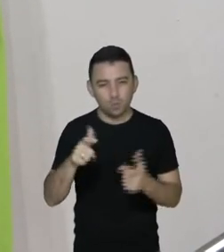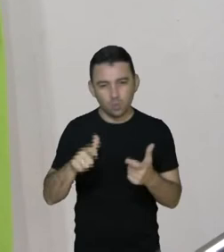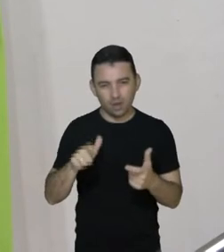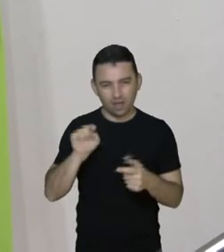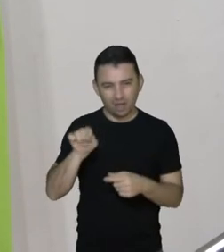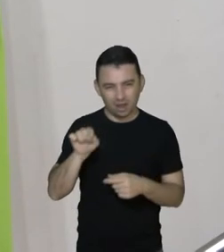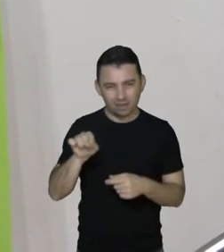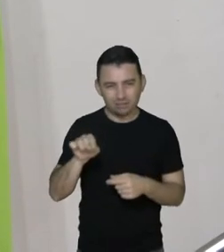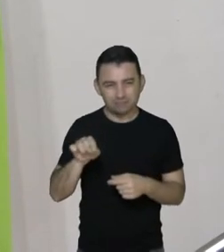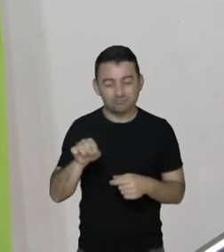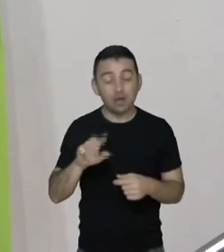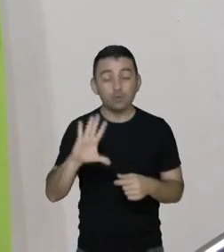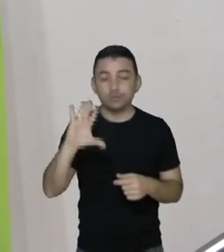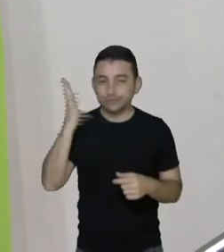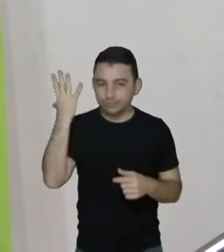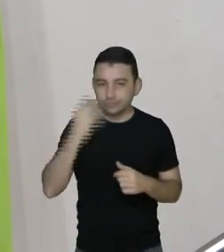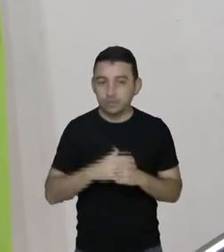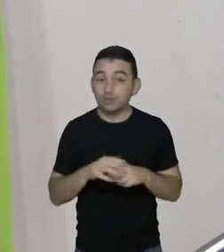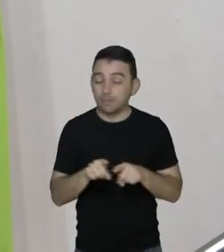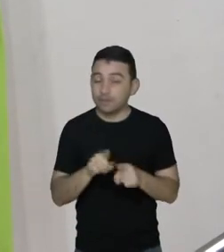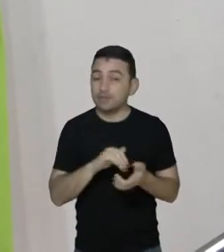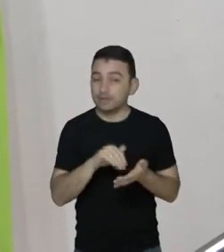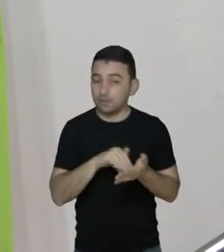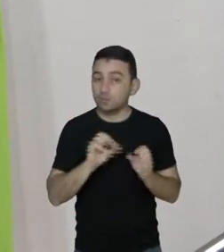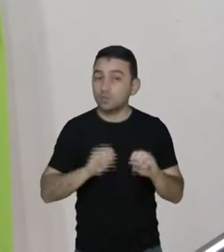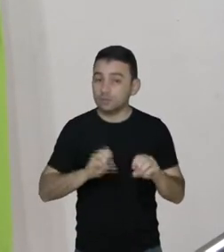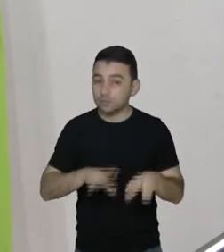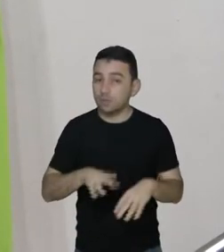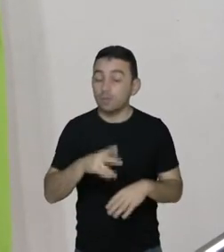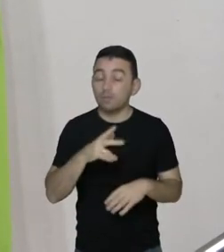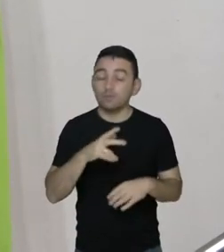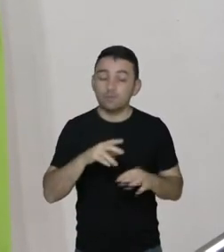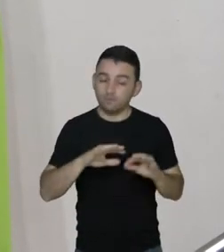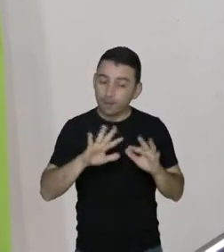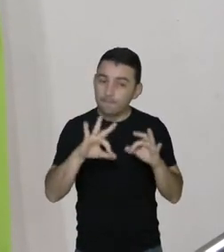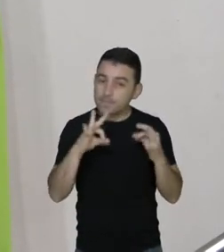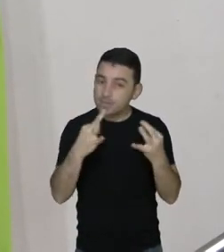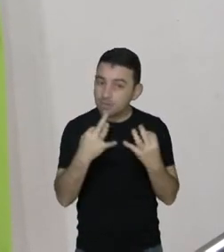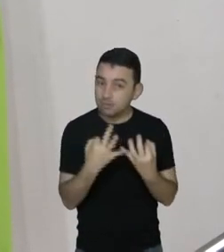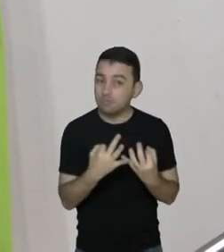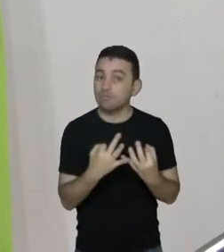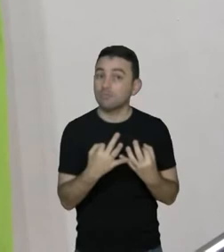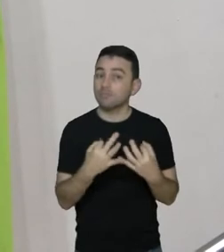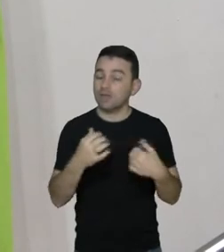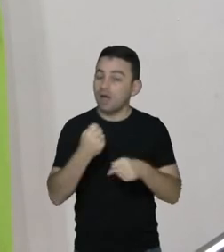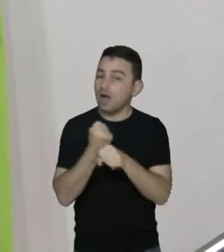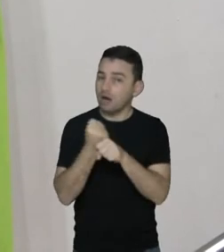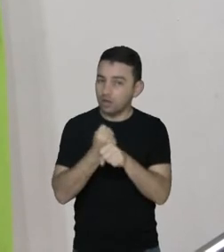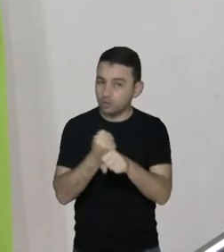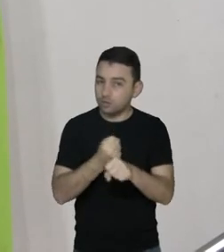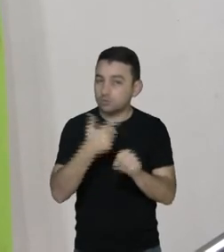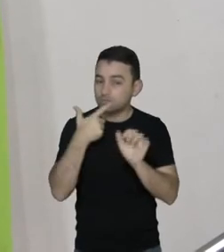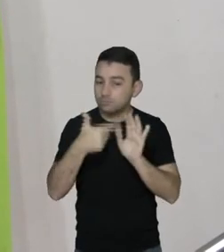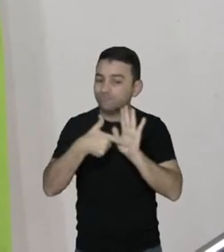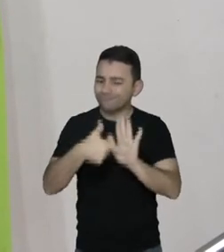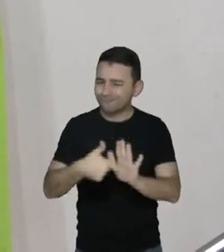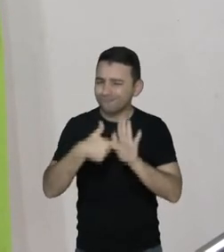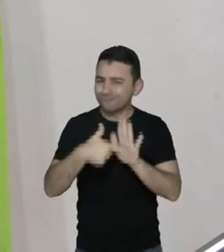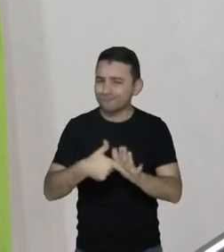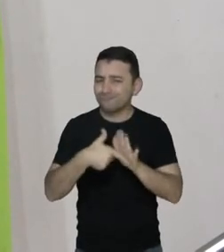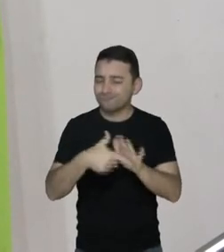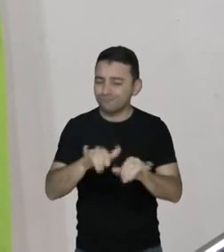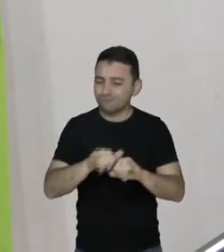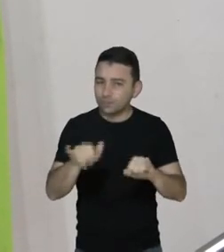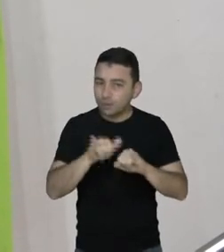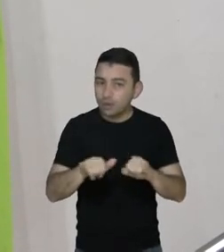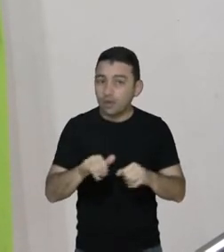nosso secretário de Educação, quero lembrar você, pai, você, eleitor, que nós estamos há anos fazendo denúncias desse tipo aqui. A